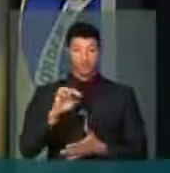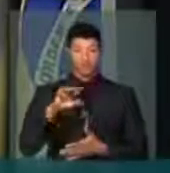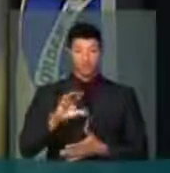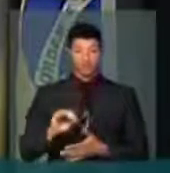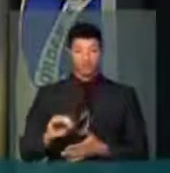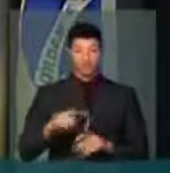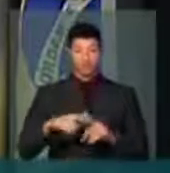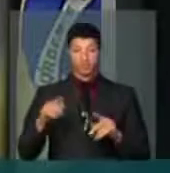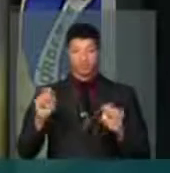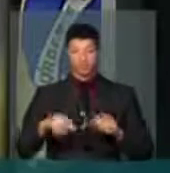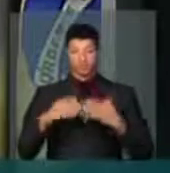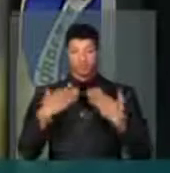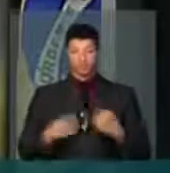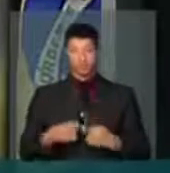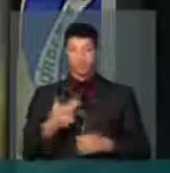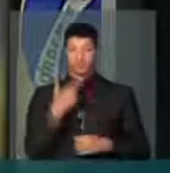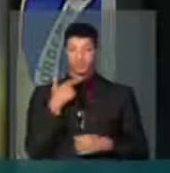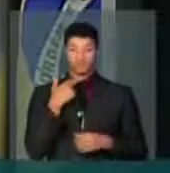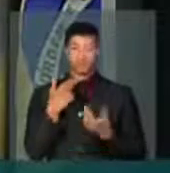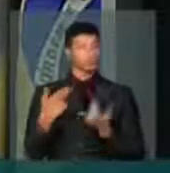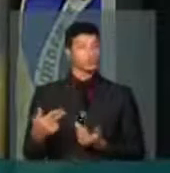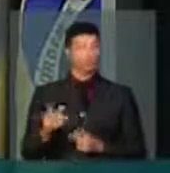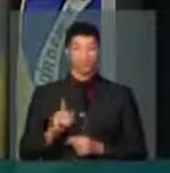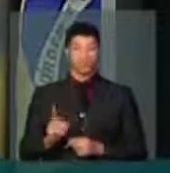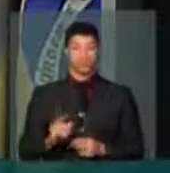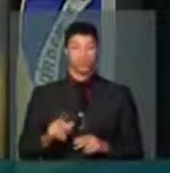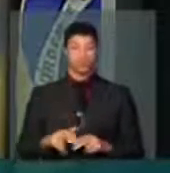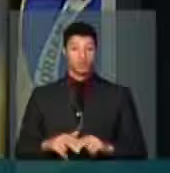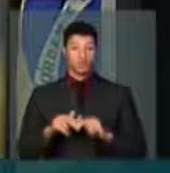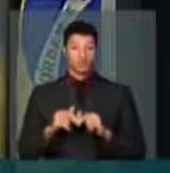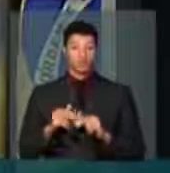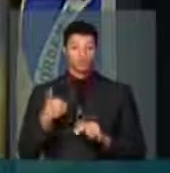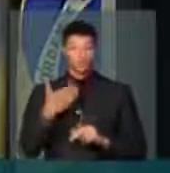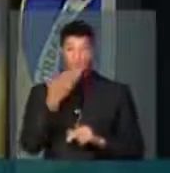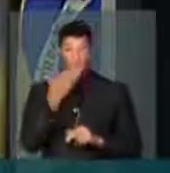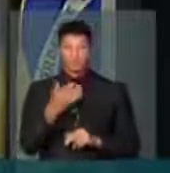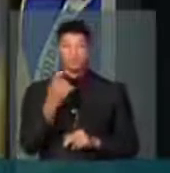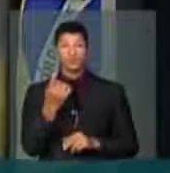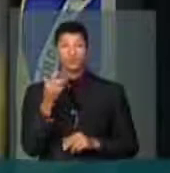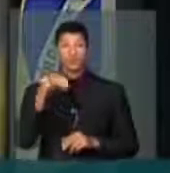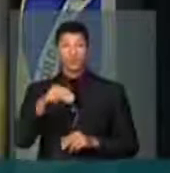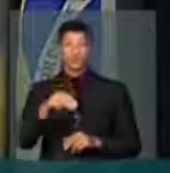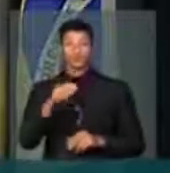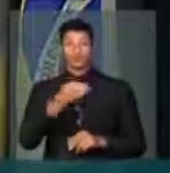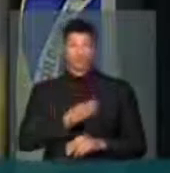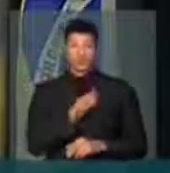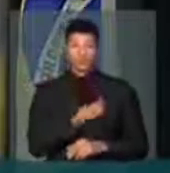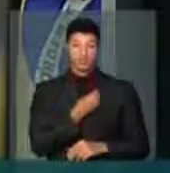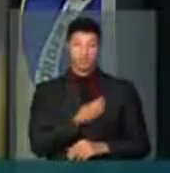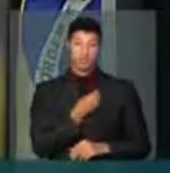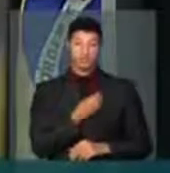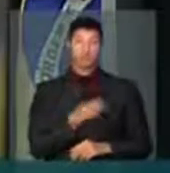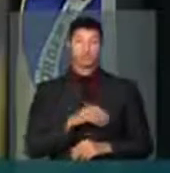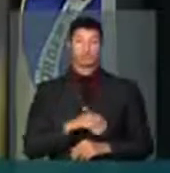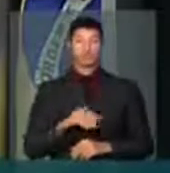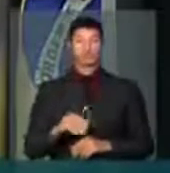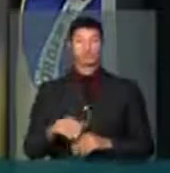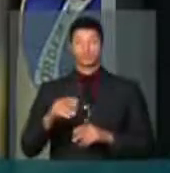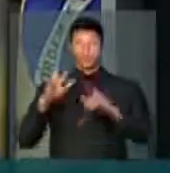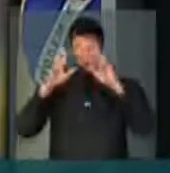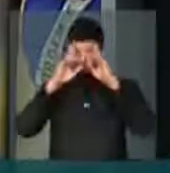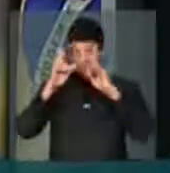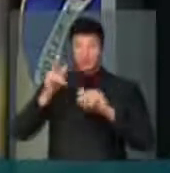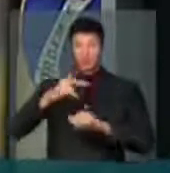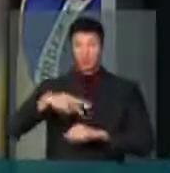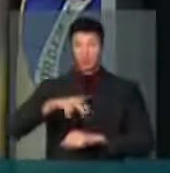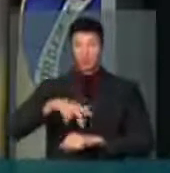estamos absolutamente convictos que não pode ser dessa forma. E é por isso que eu vou pedir só mais um minuto para registrar, num gesto de respeito